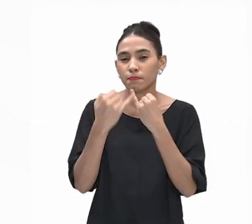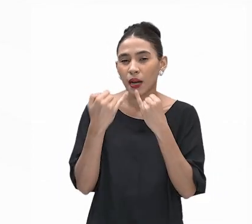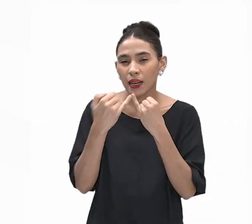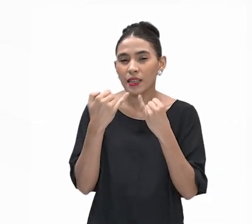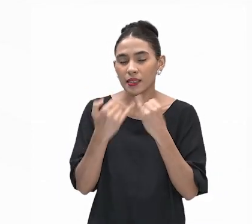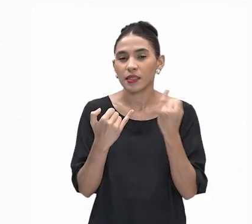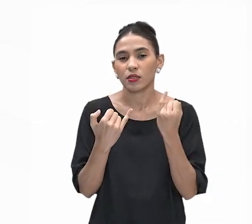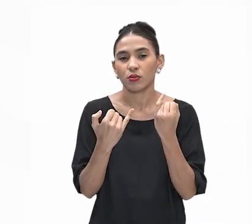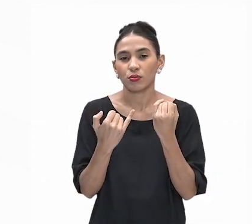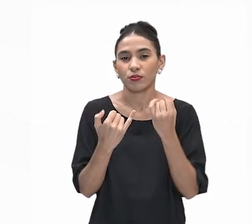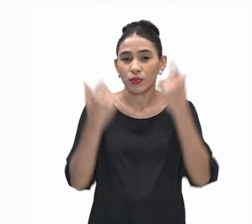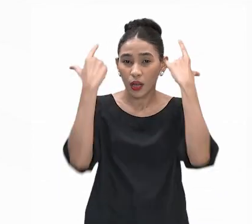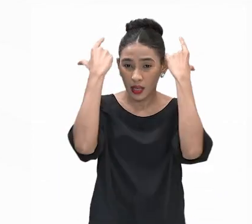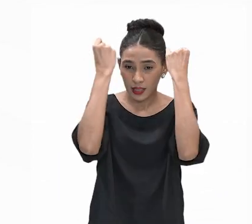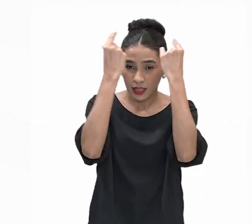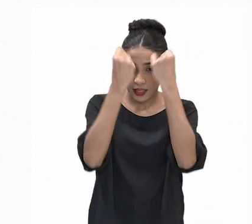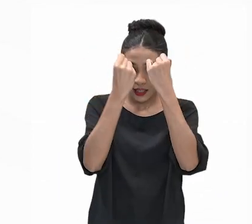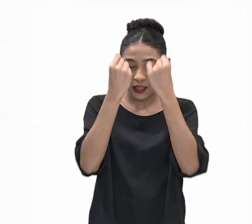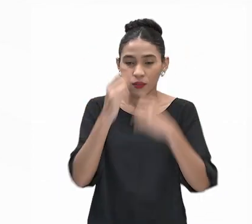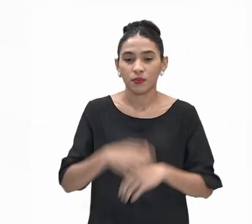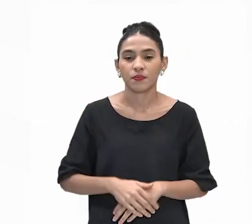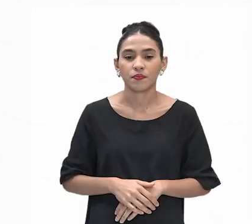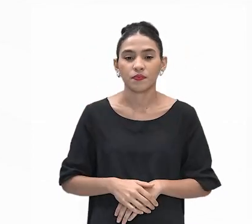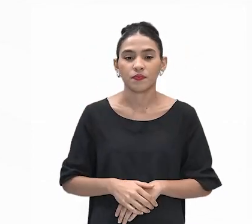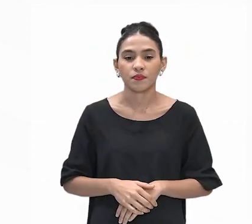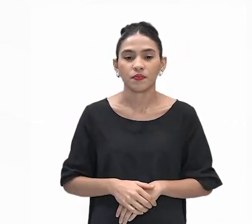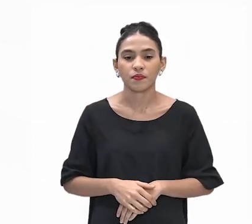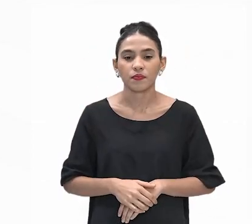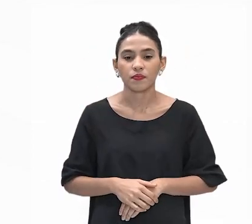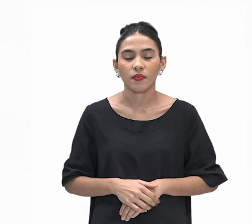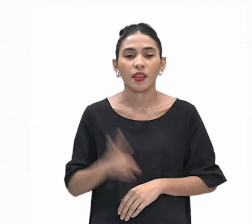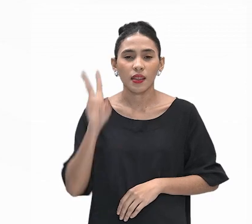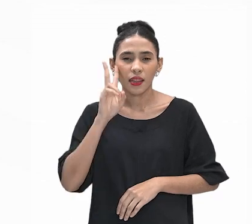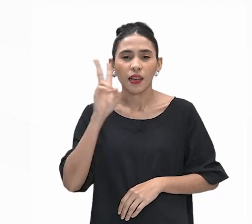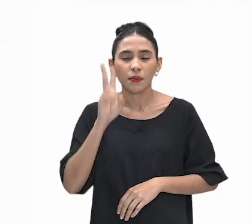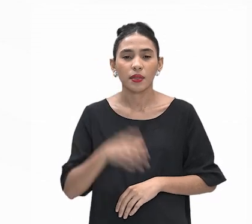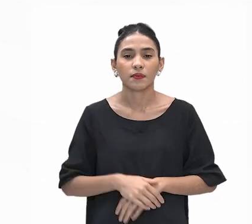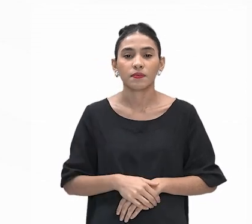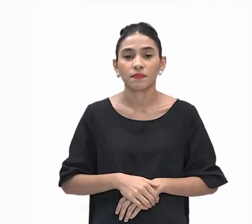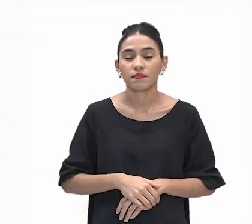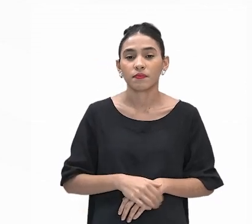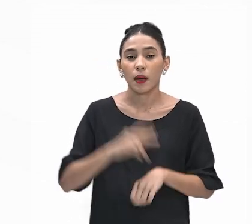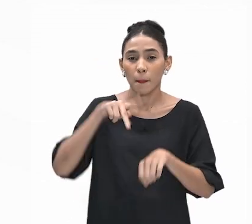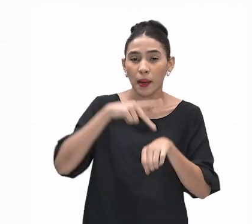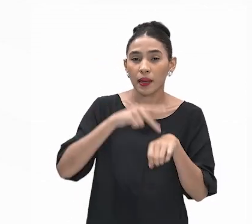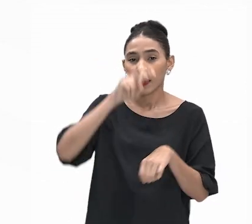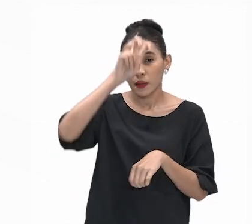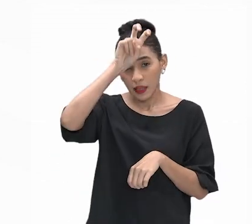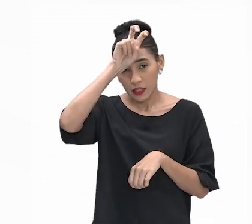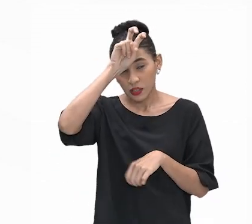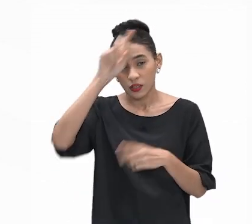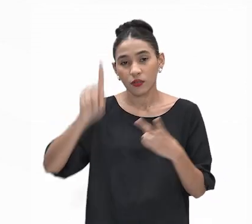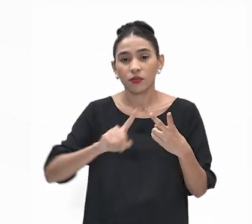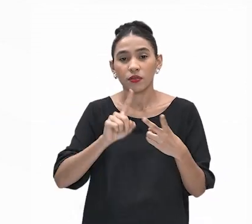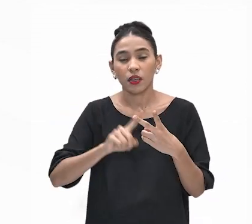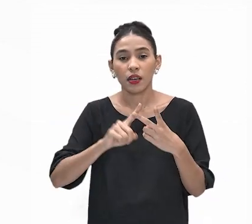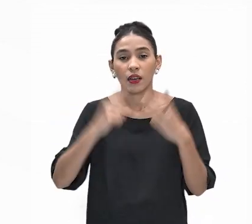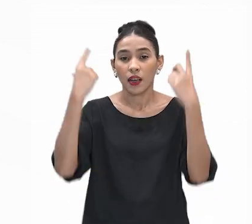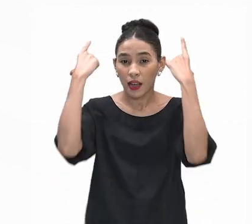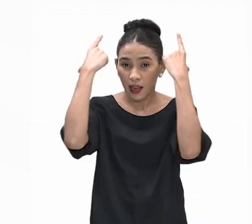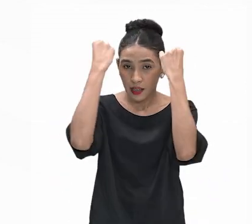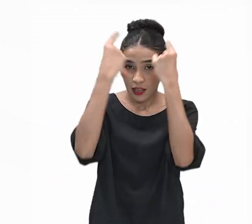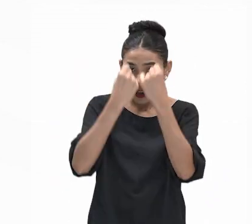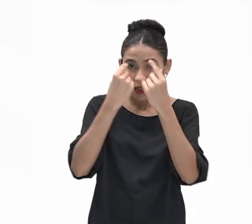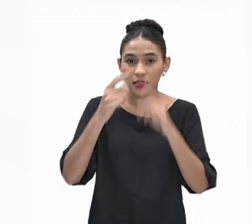grego. Aquilo que nós falamos no início. O que era no início? Egito, Grécia vai buscar